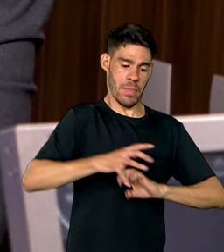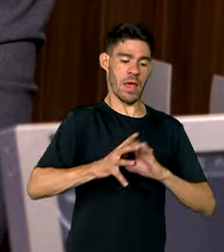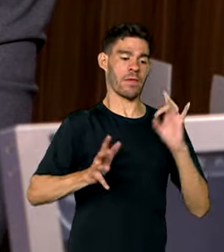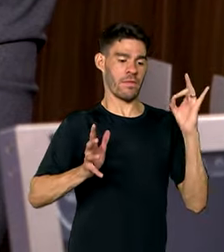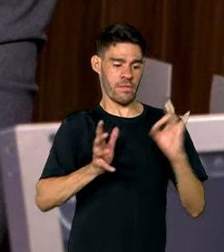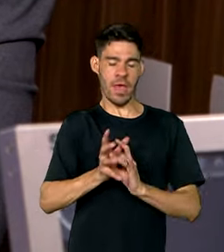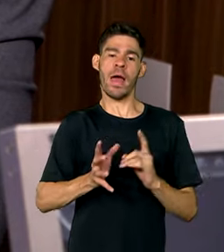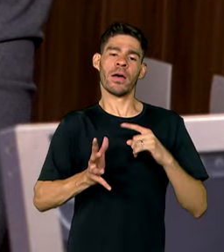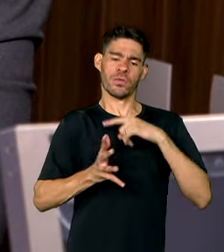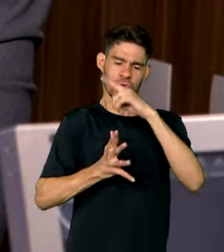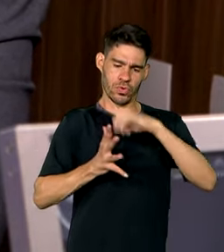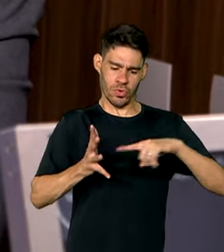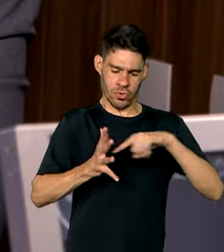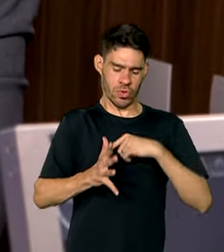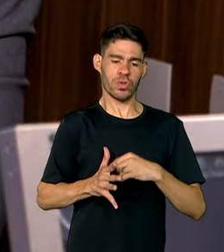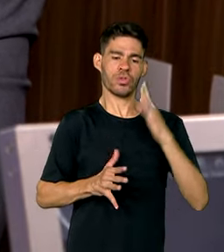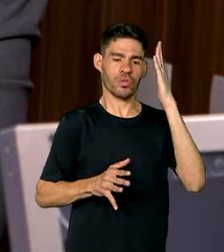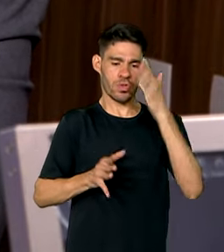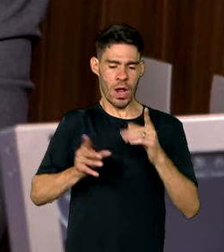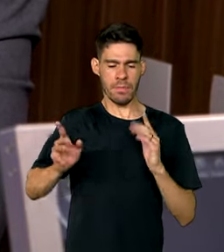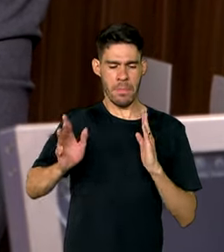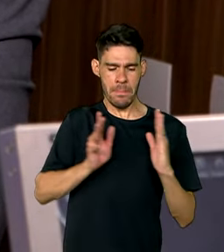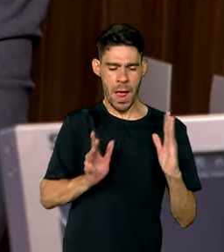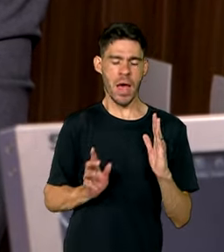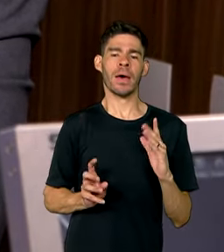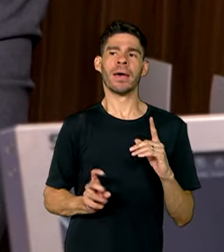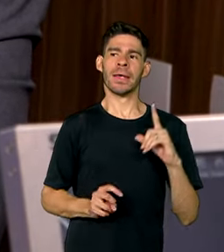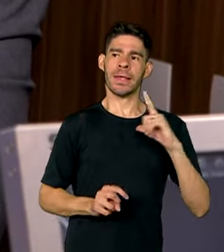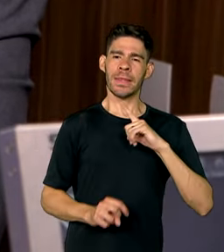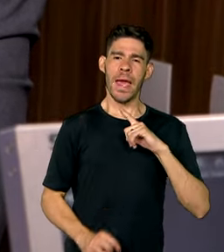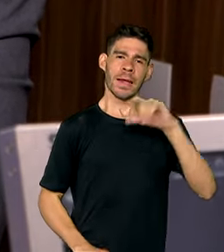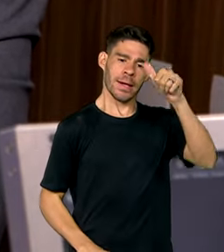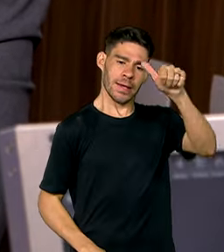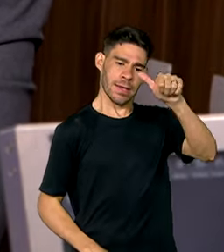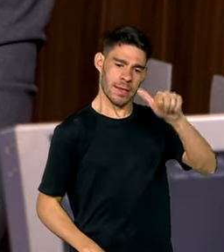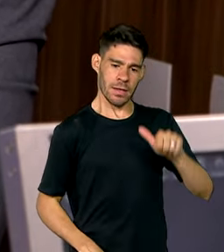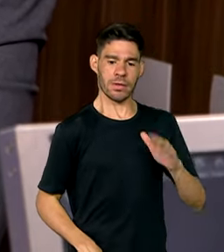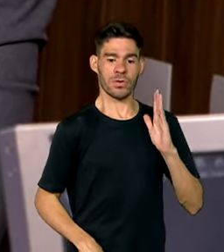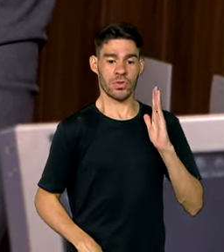empresas de aposta e que já estão num período em que nós estamos avaliando